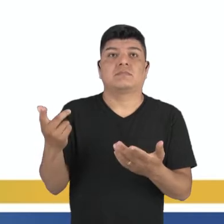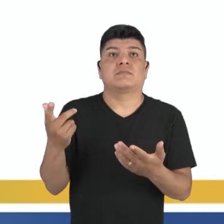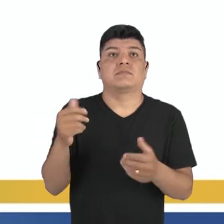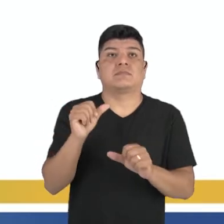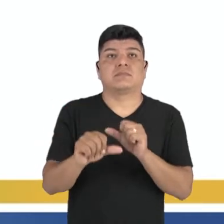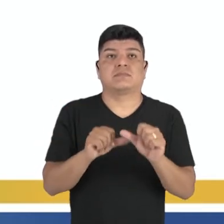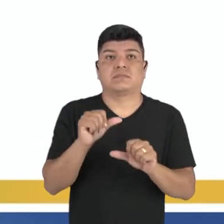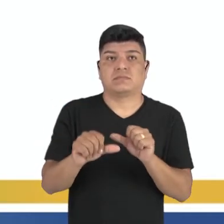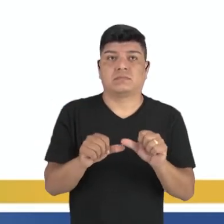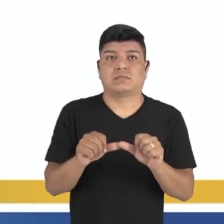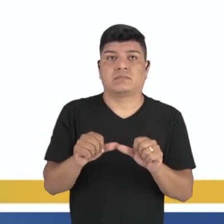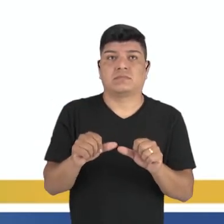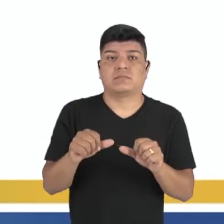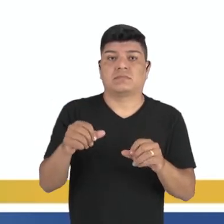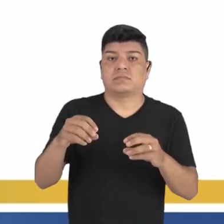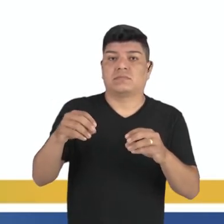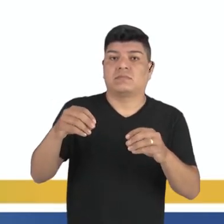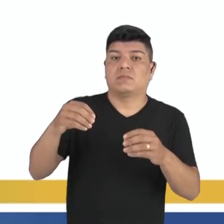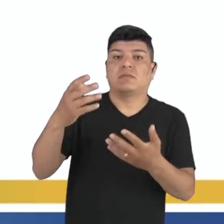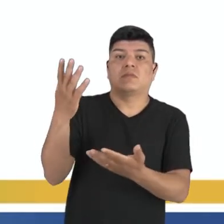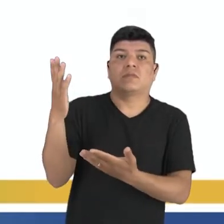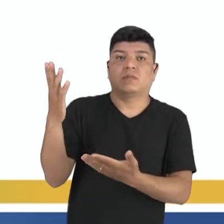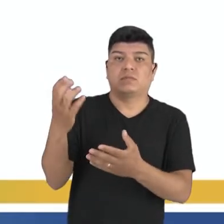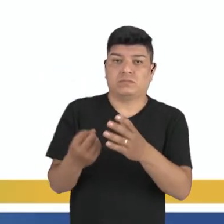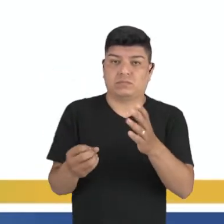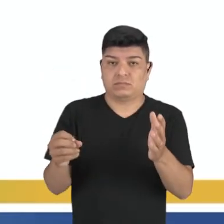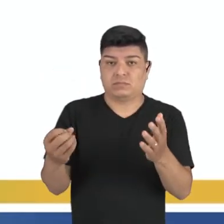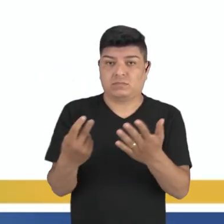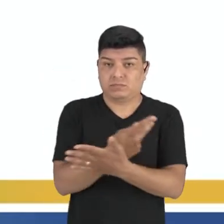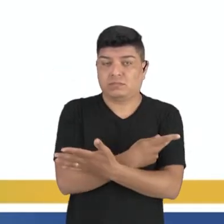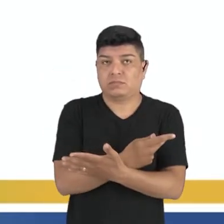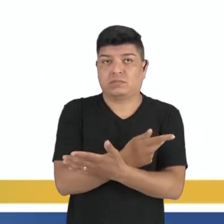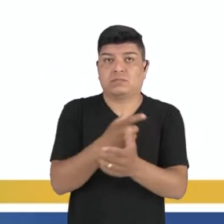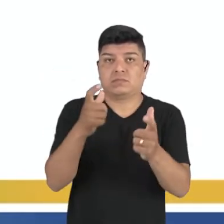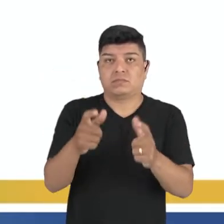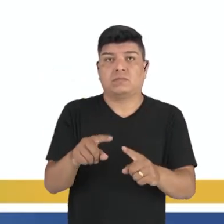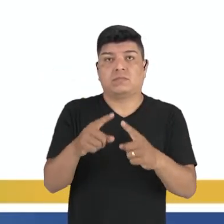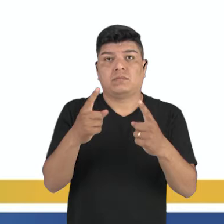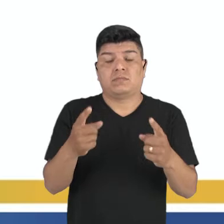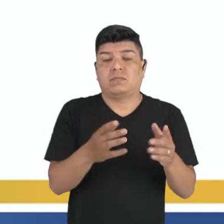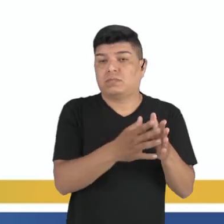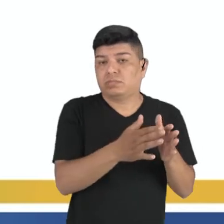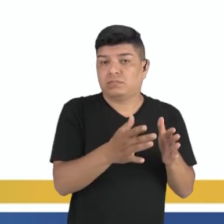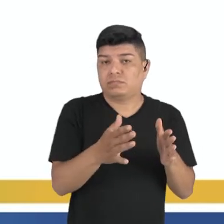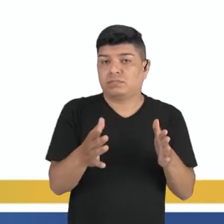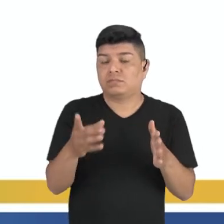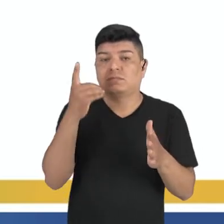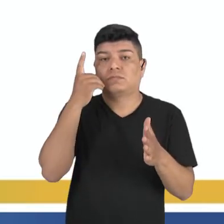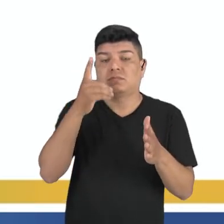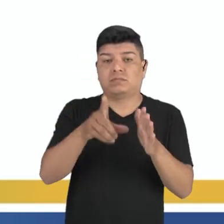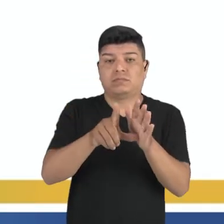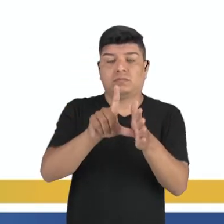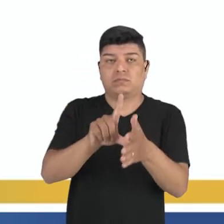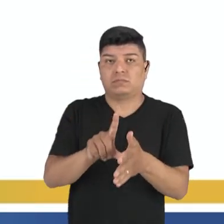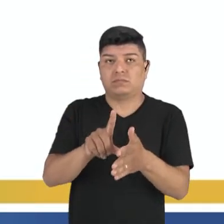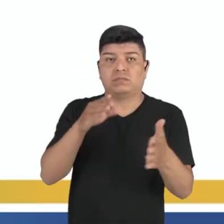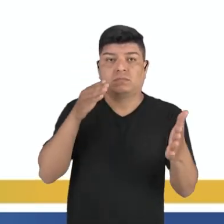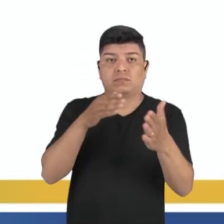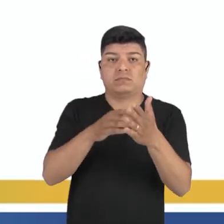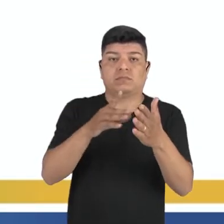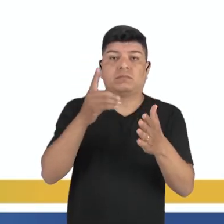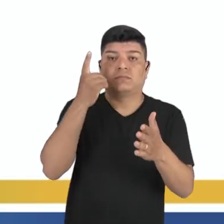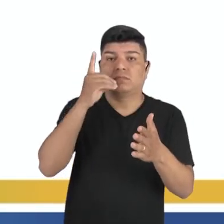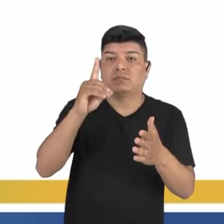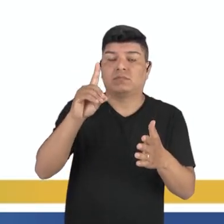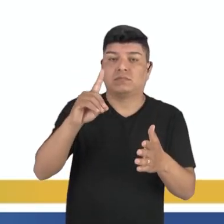mudança na consistência do muco não indica exatamente o dia da ovulação, mas sim um período que vai de um dia antes até um dia